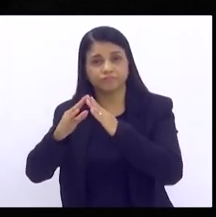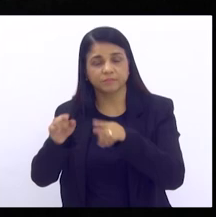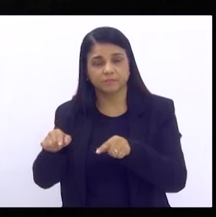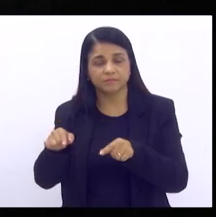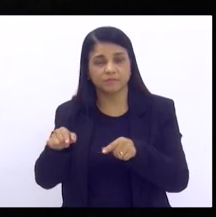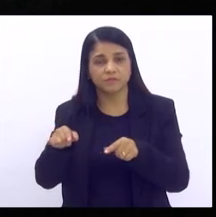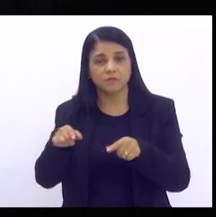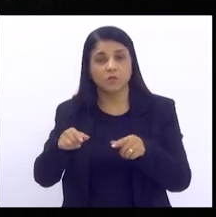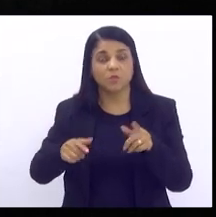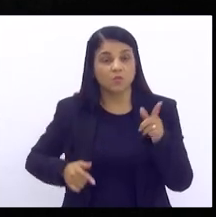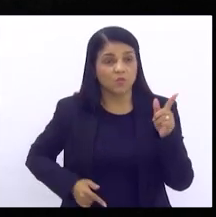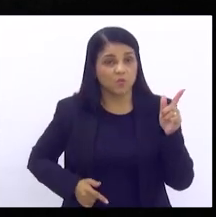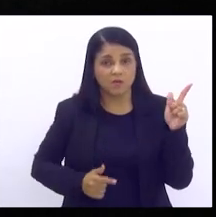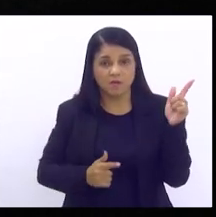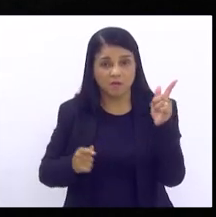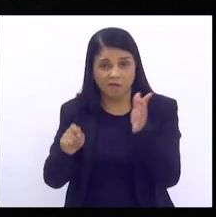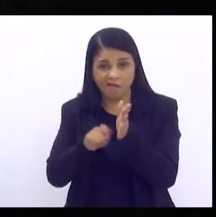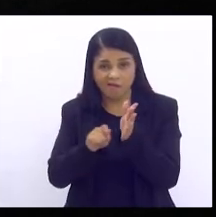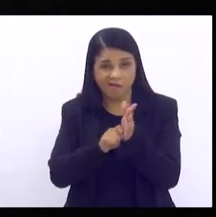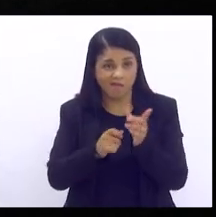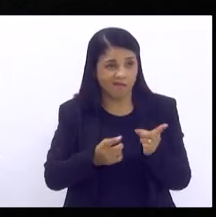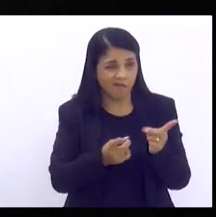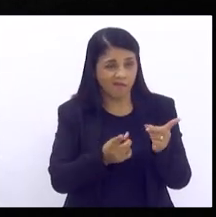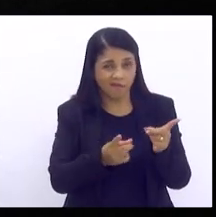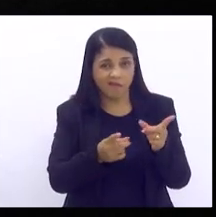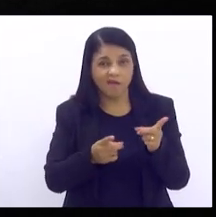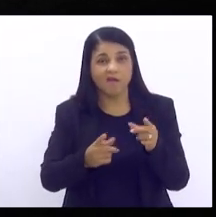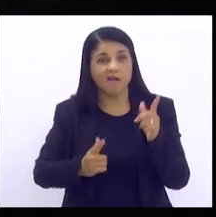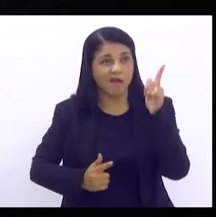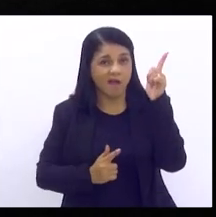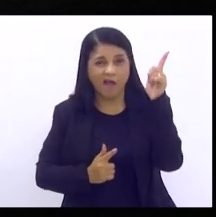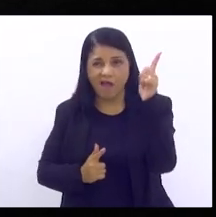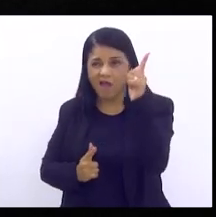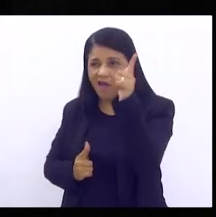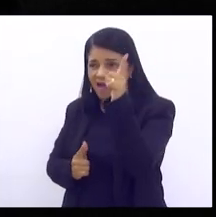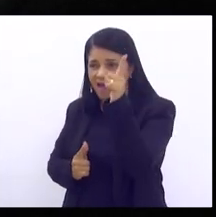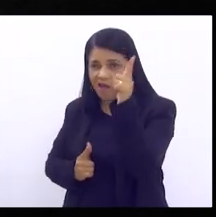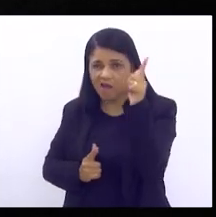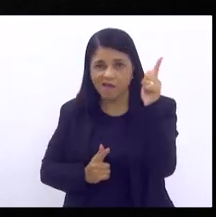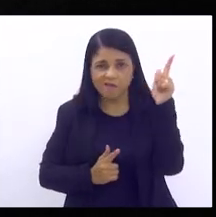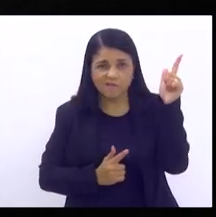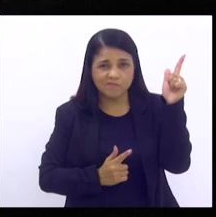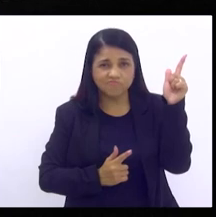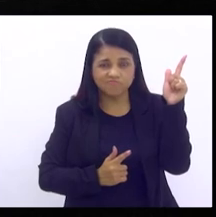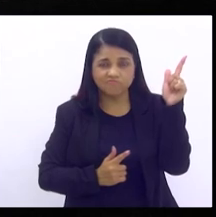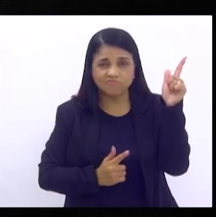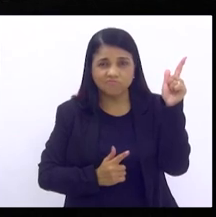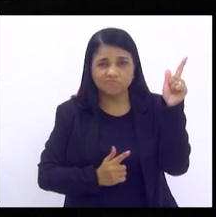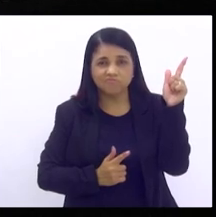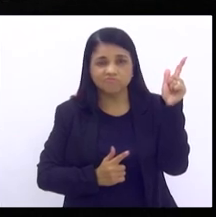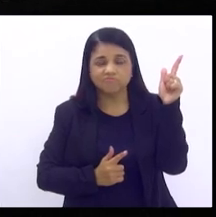o traficante está ali com armas de grosso calibre, fuzis,